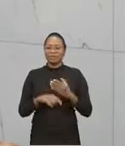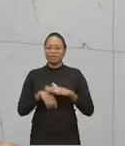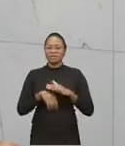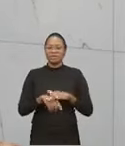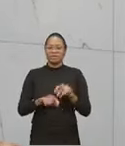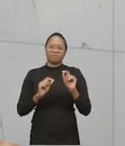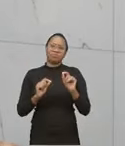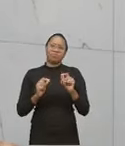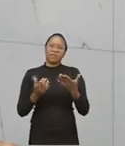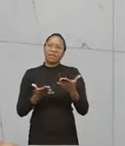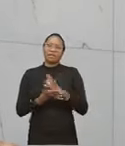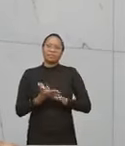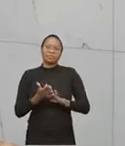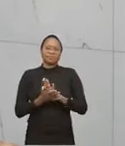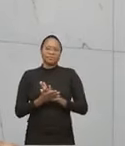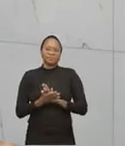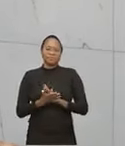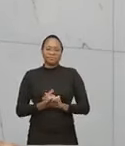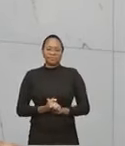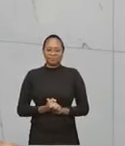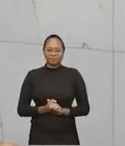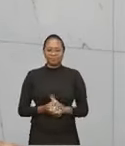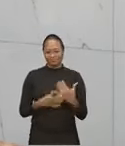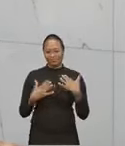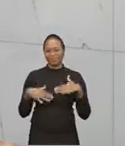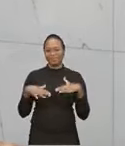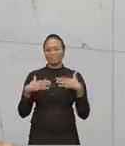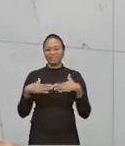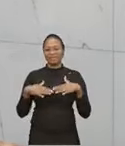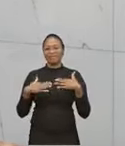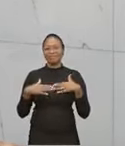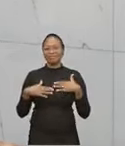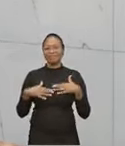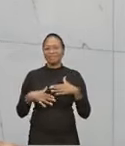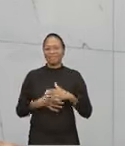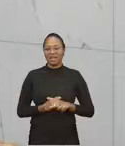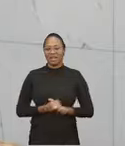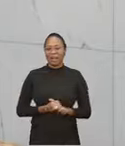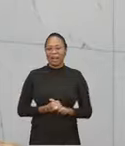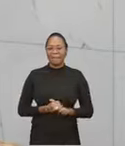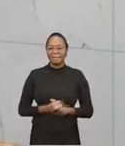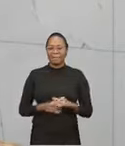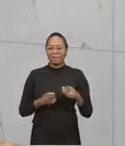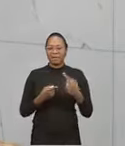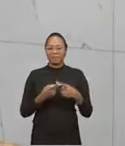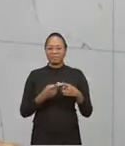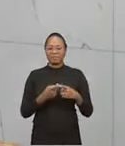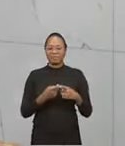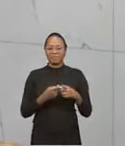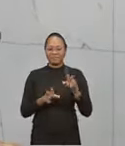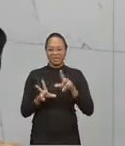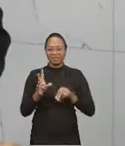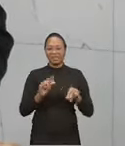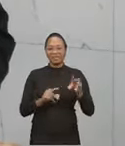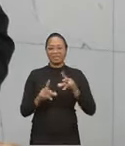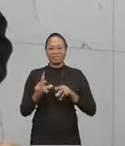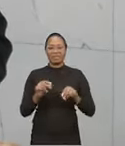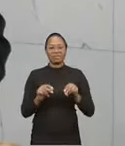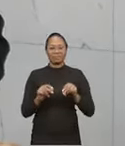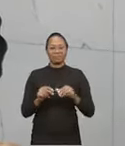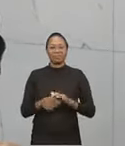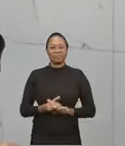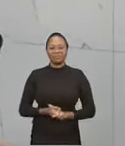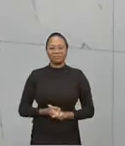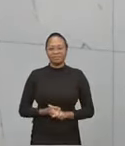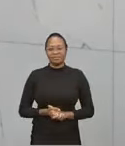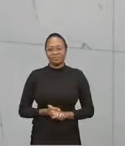Então, vamos devagar com esse santo, com esse andor, que o santo é de barro. Mas eu quero aqui,